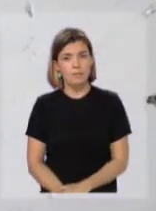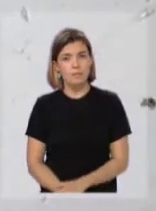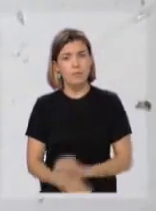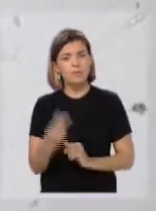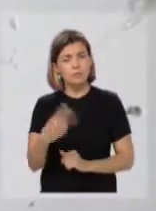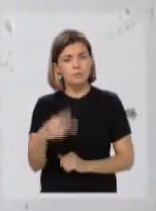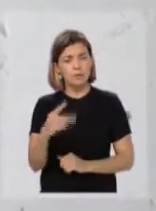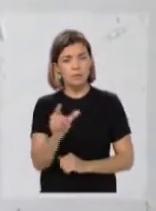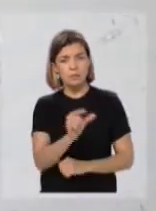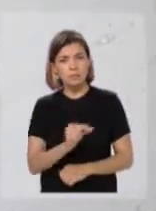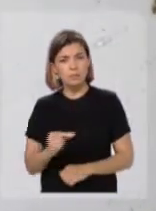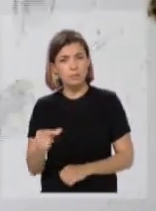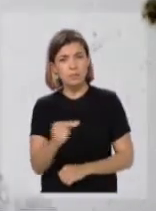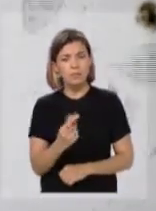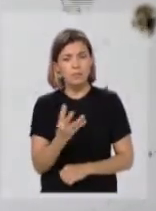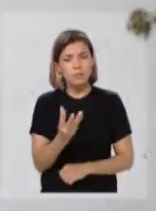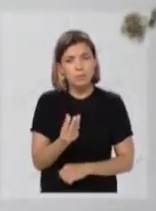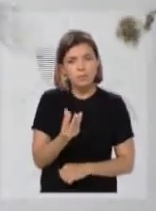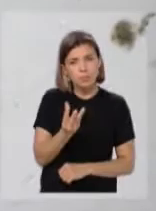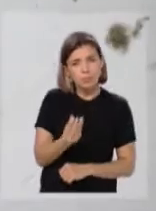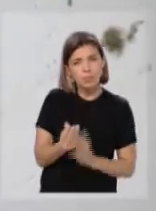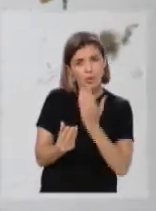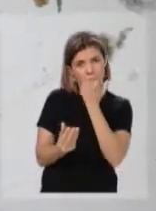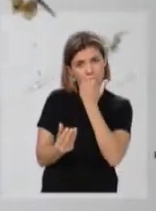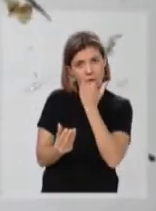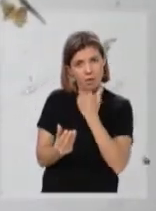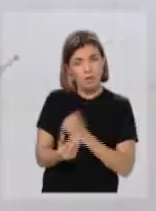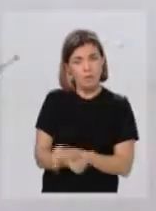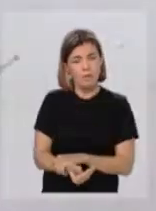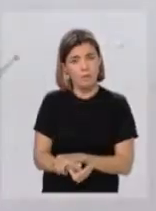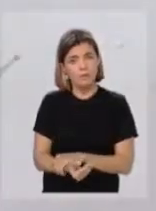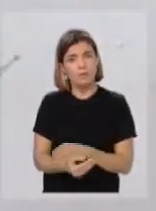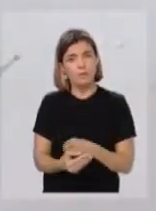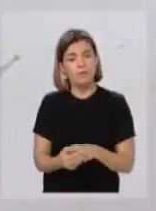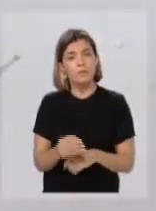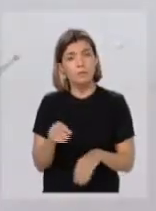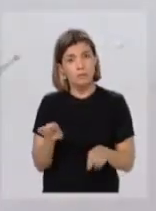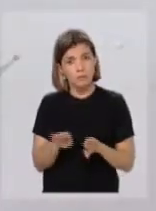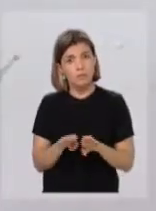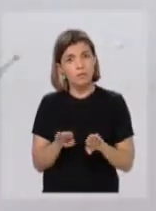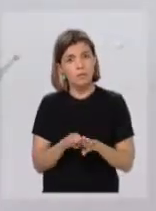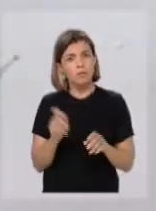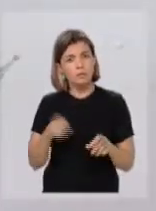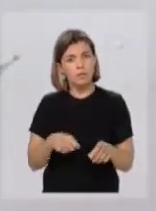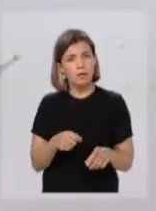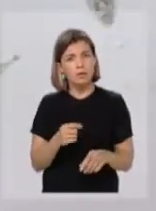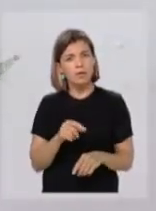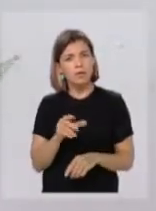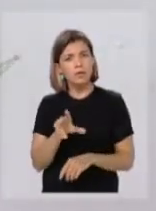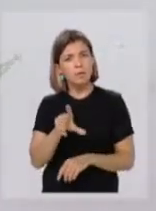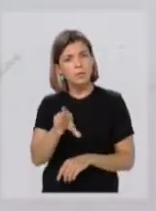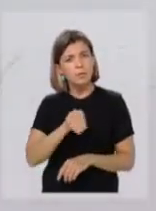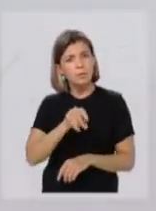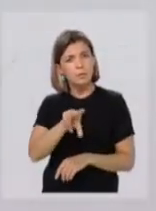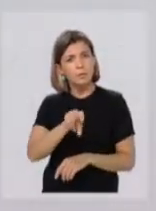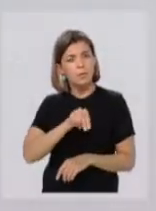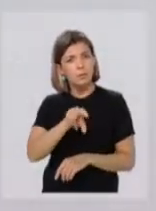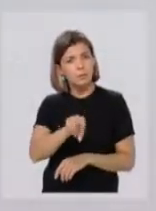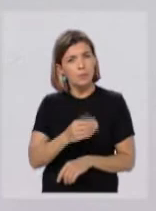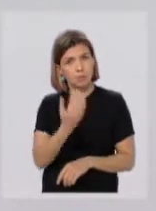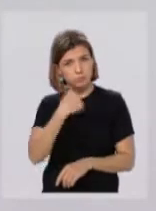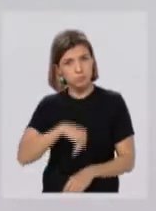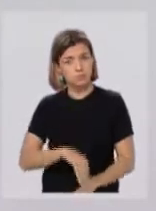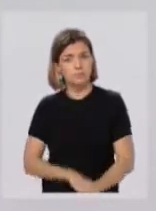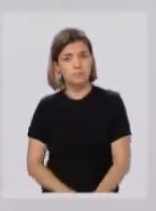Mas para os rotíferos, os cílios não servem só como meio de transporte. Eles também funcionam como uma ótima ferramenta para